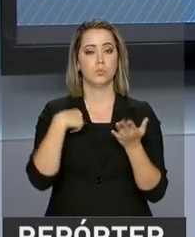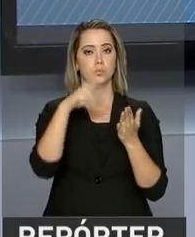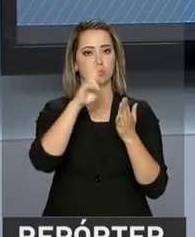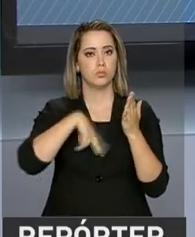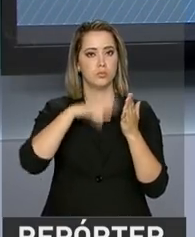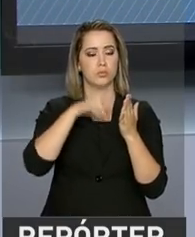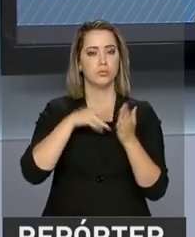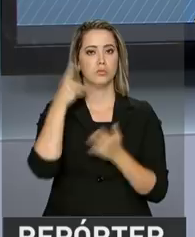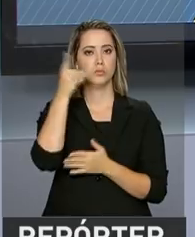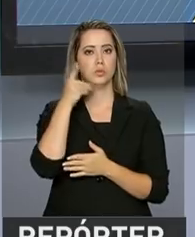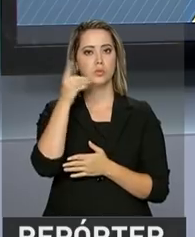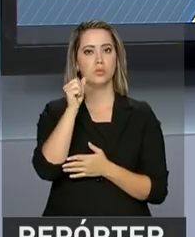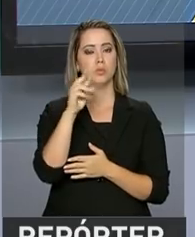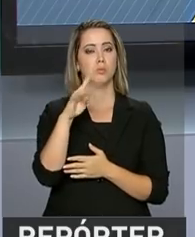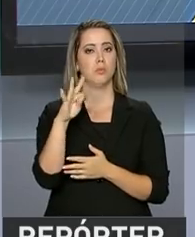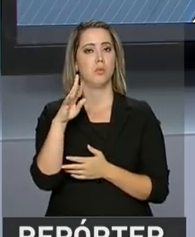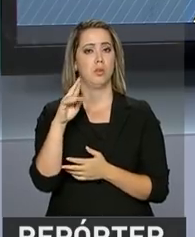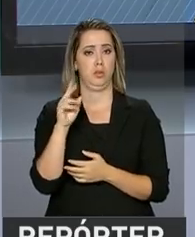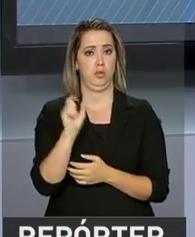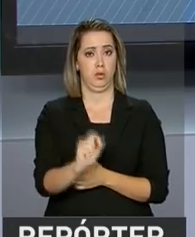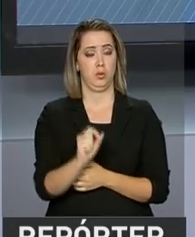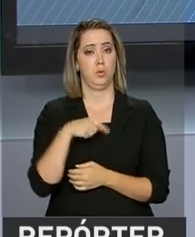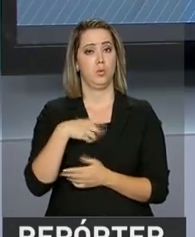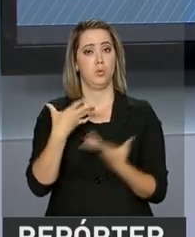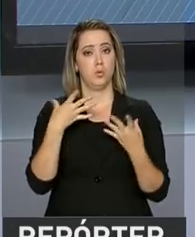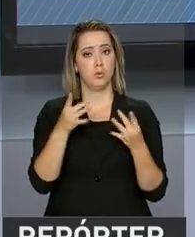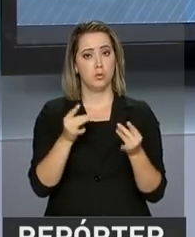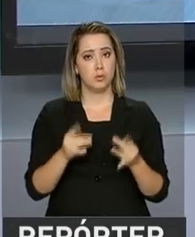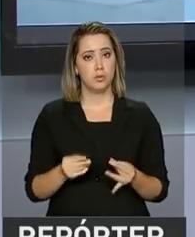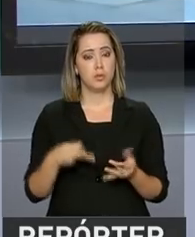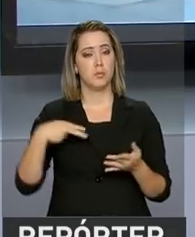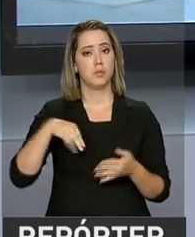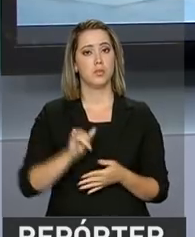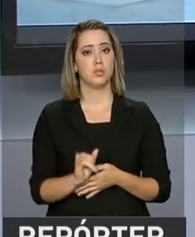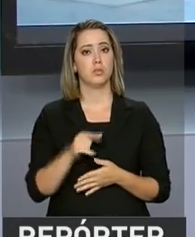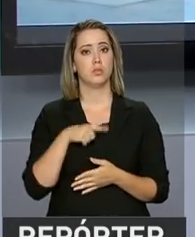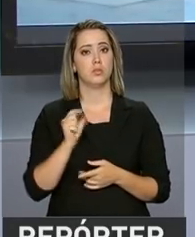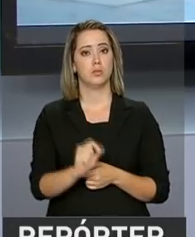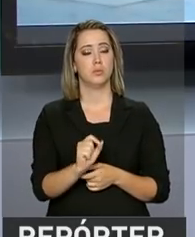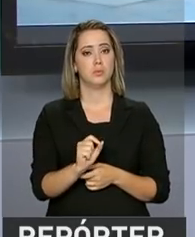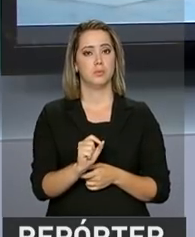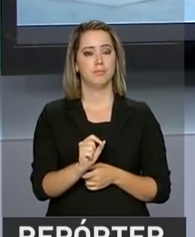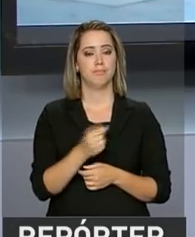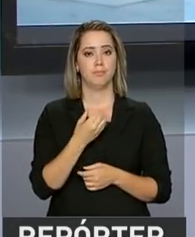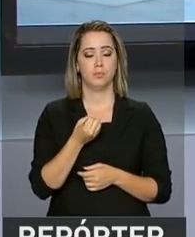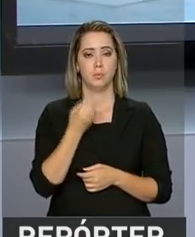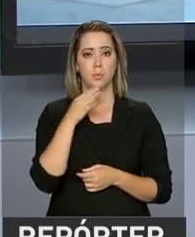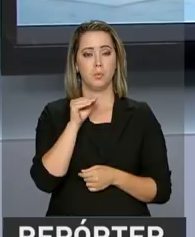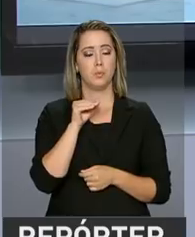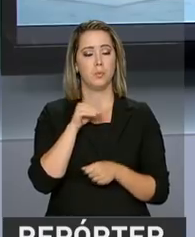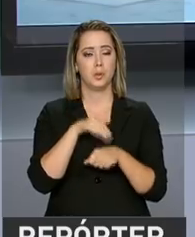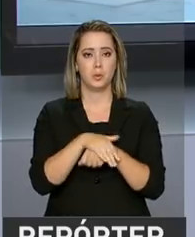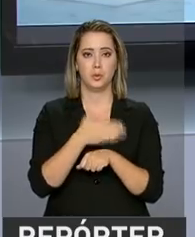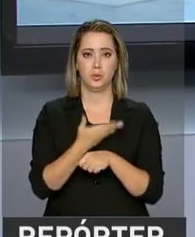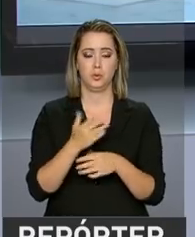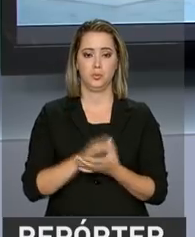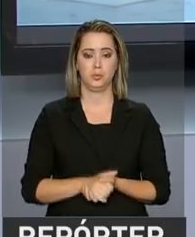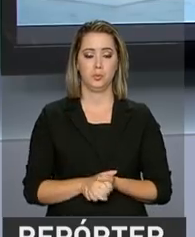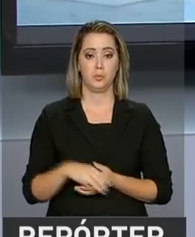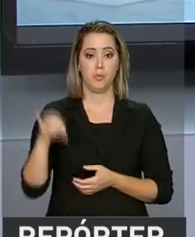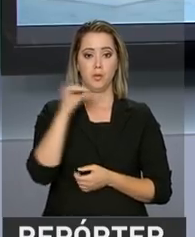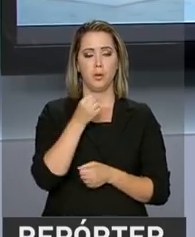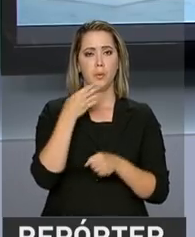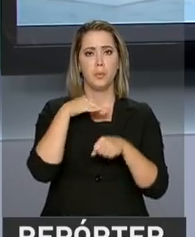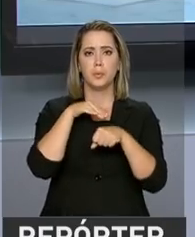deputado arthur oliveira maia quem traz os detalhes para a gente agora é o repórter nem pereira boa noite boa noite